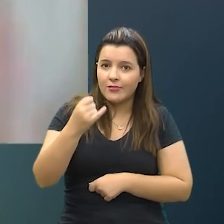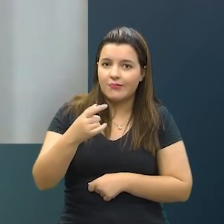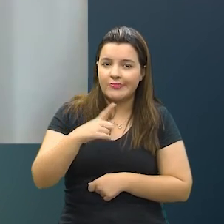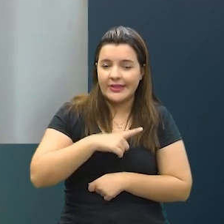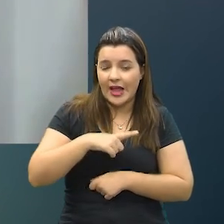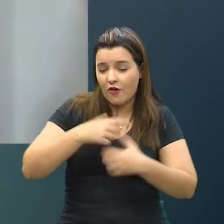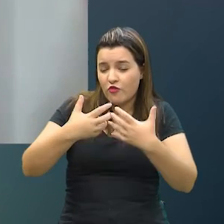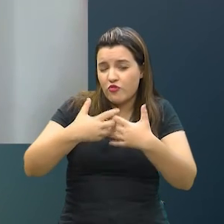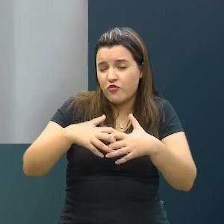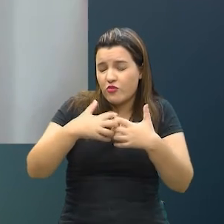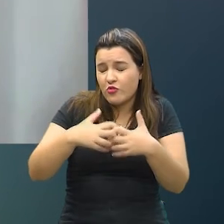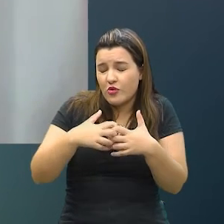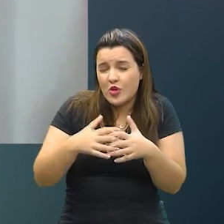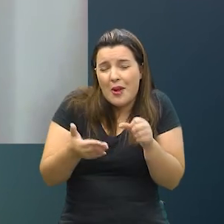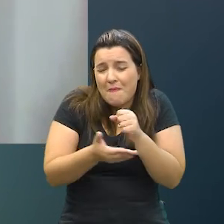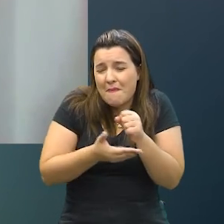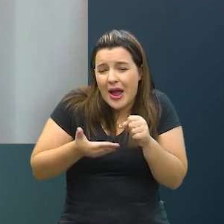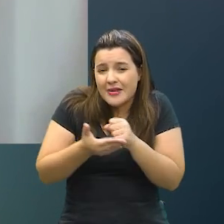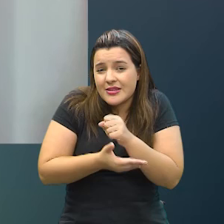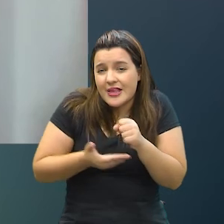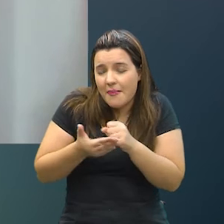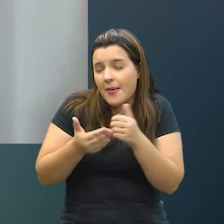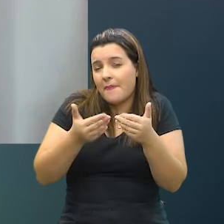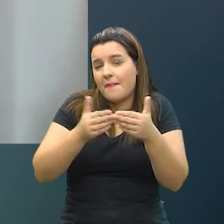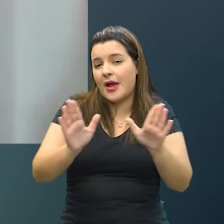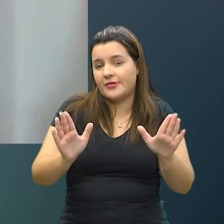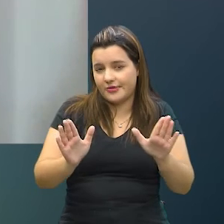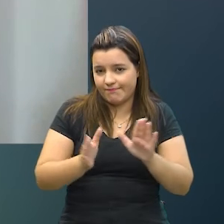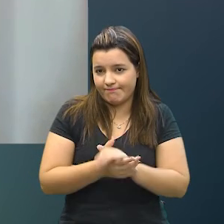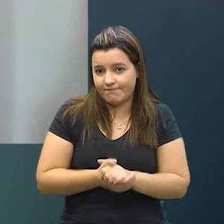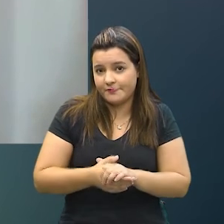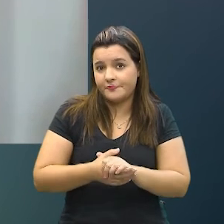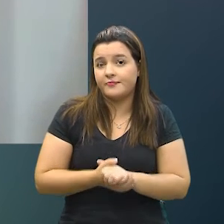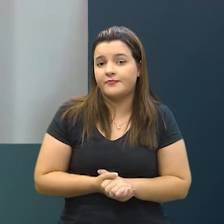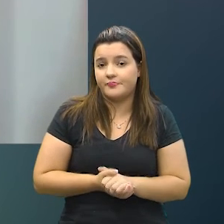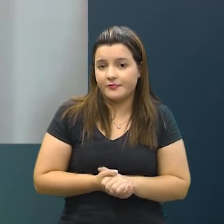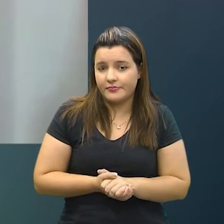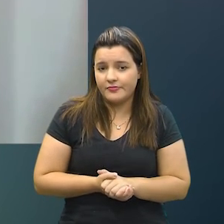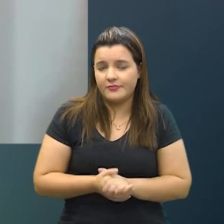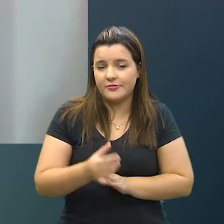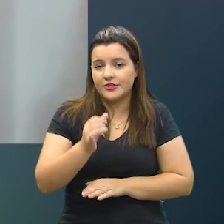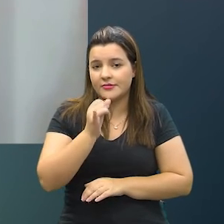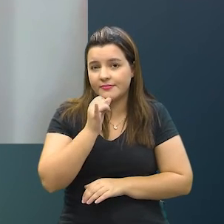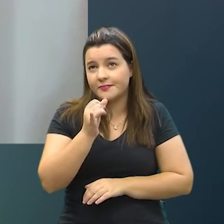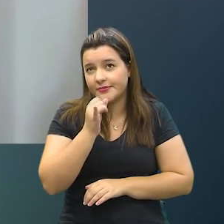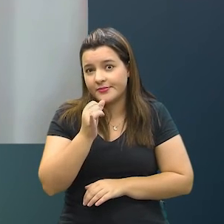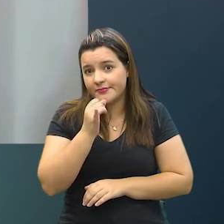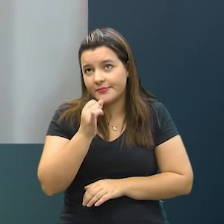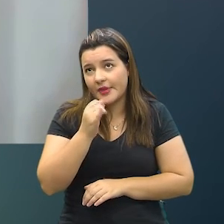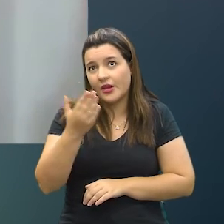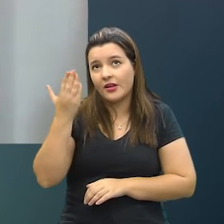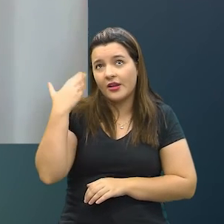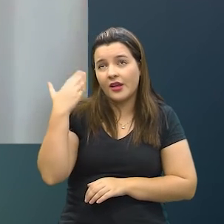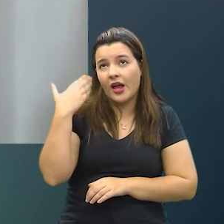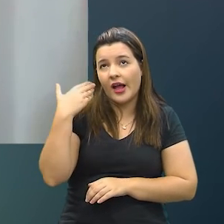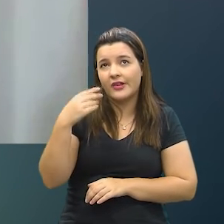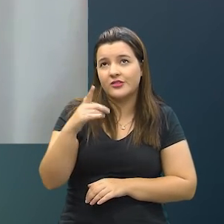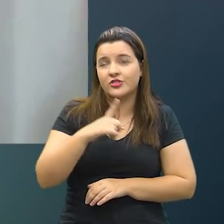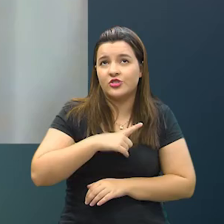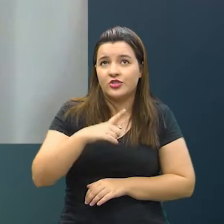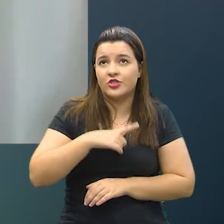seja suficiente para você manter as portas abertas nesse momento. Então, coisas do tipo assim, antes eu tinha